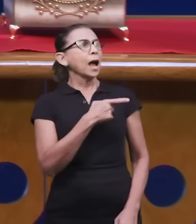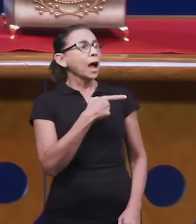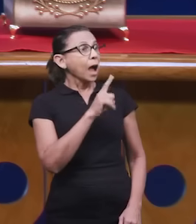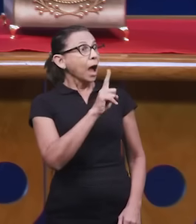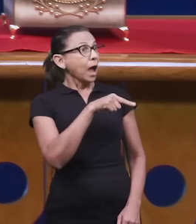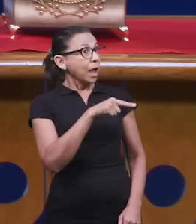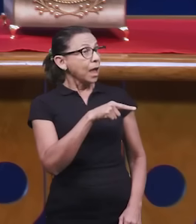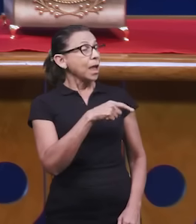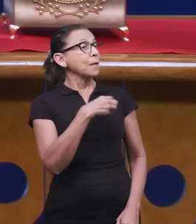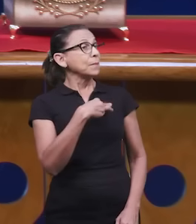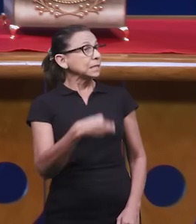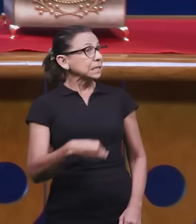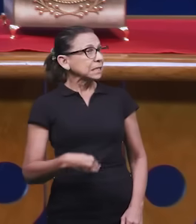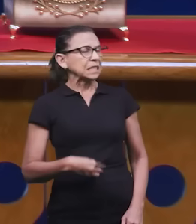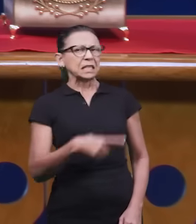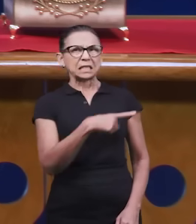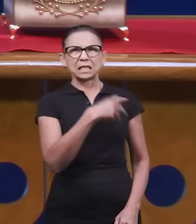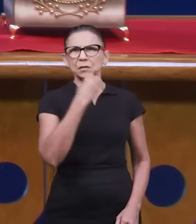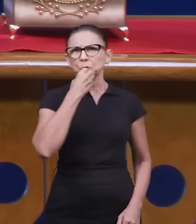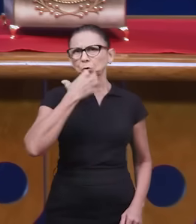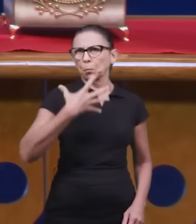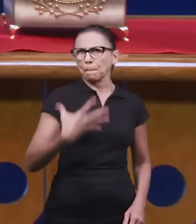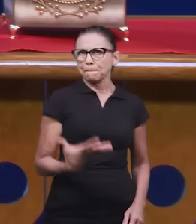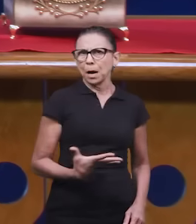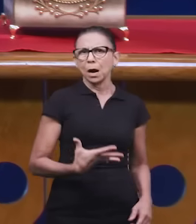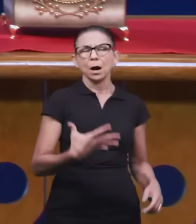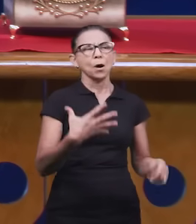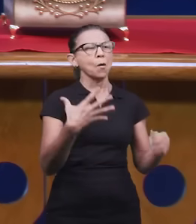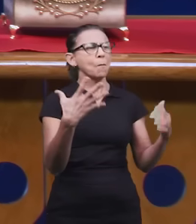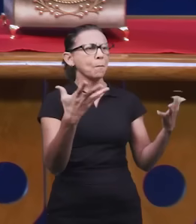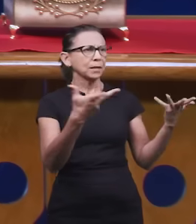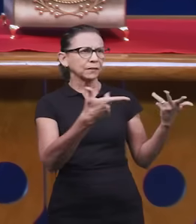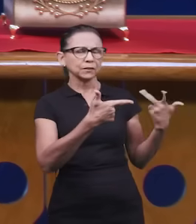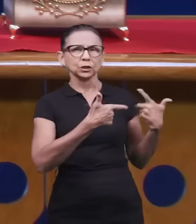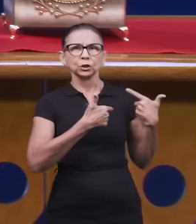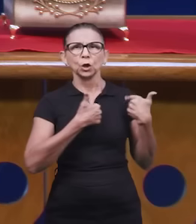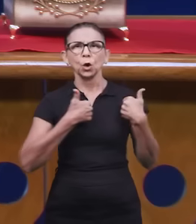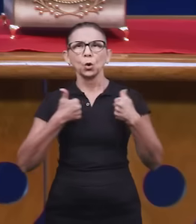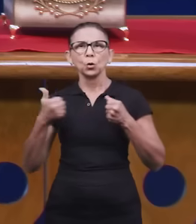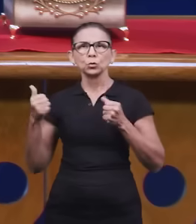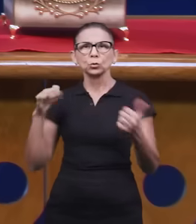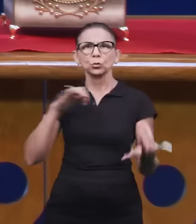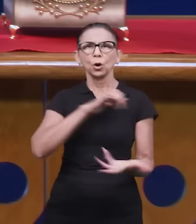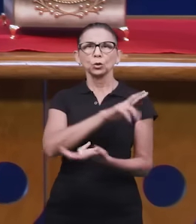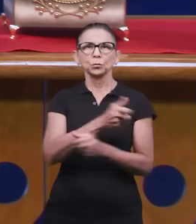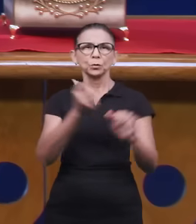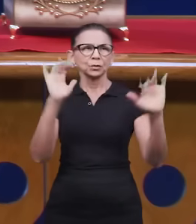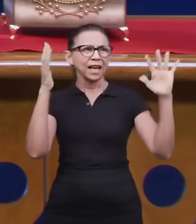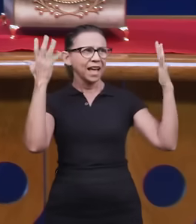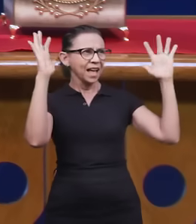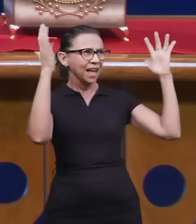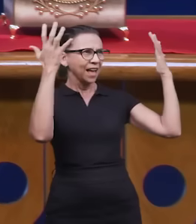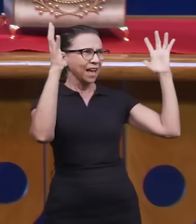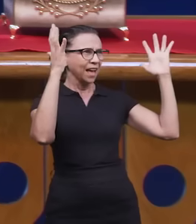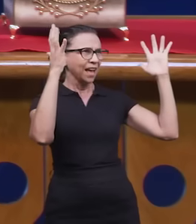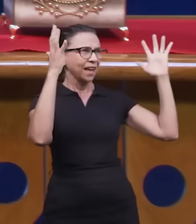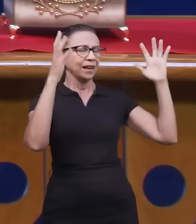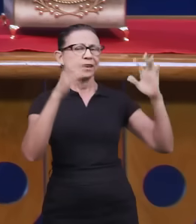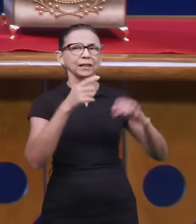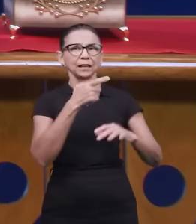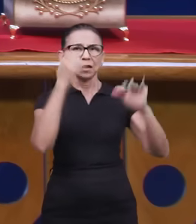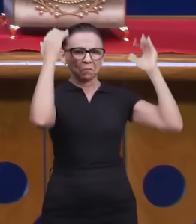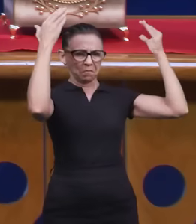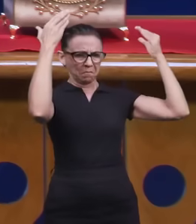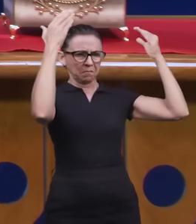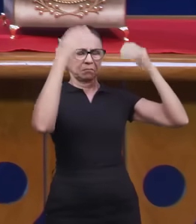é o Messias, porque ele vem realizando obras maravilhosas, extraordinárias. O mundo todo vai aplaudir pela grandeza do